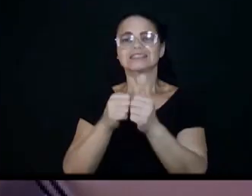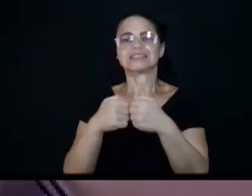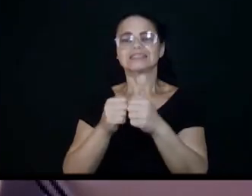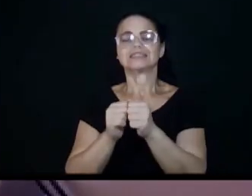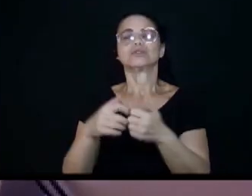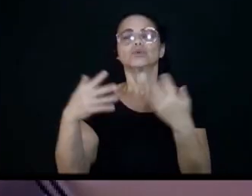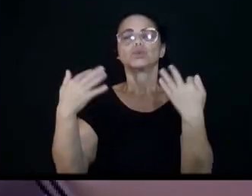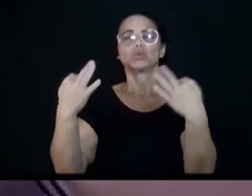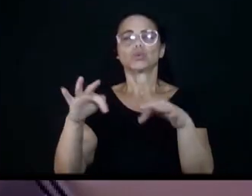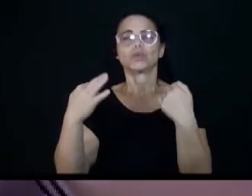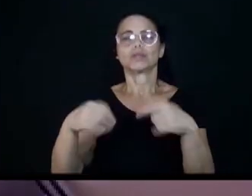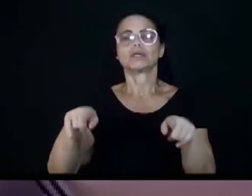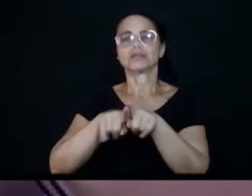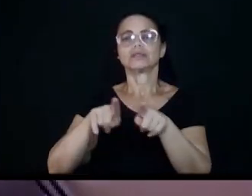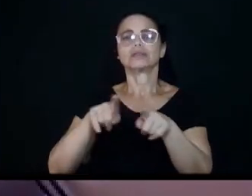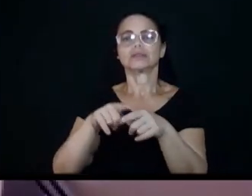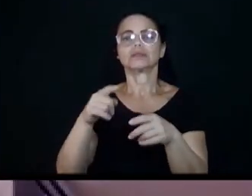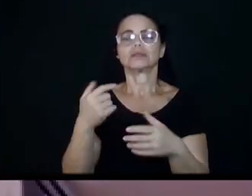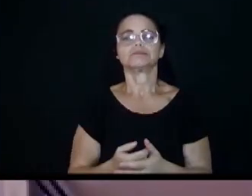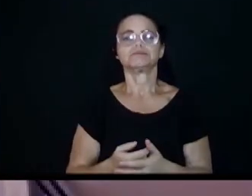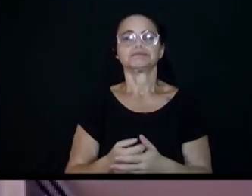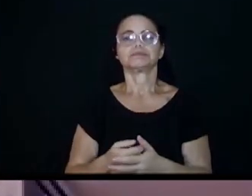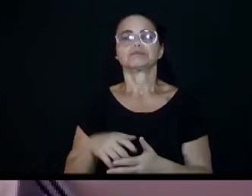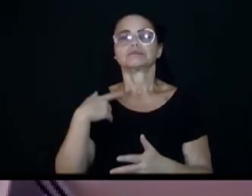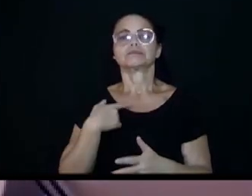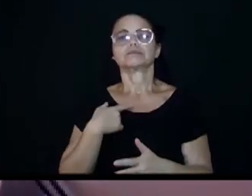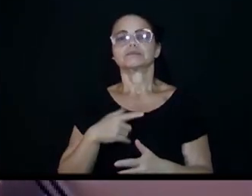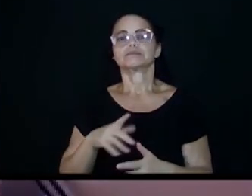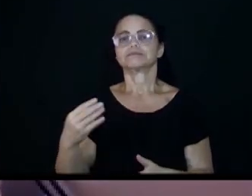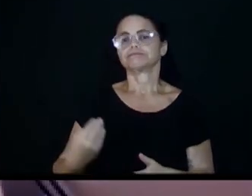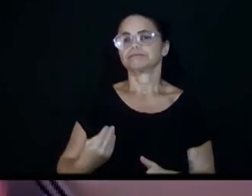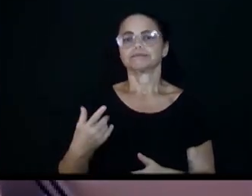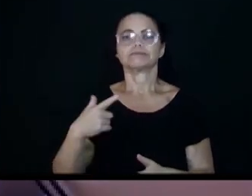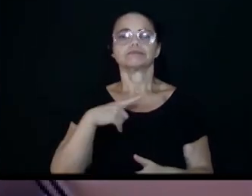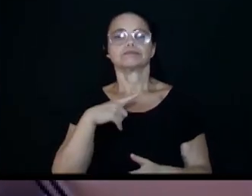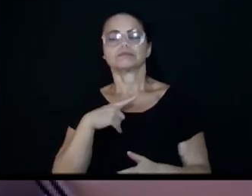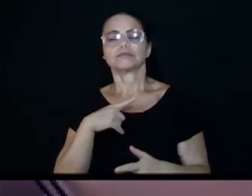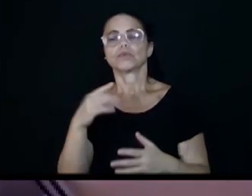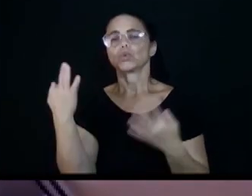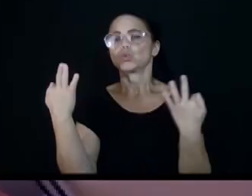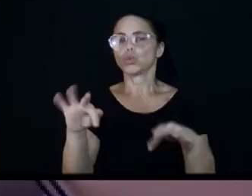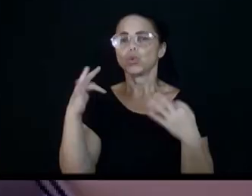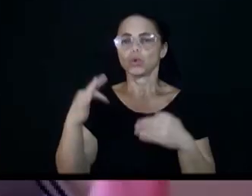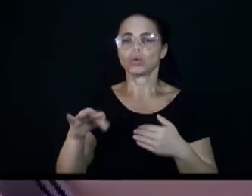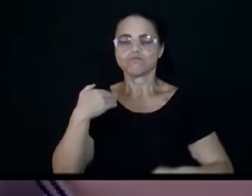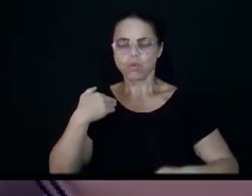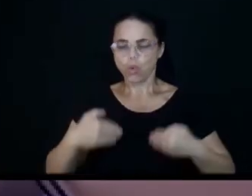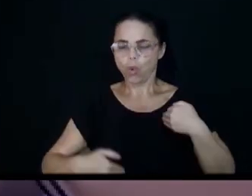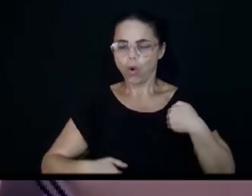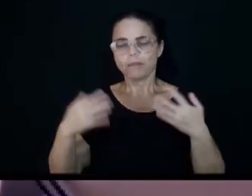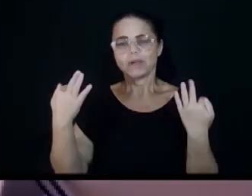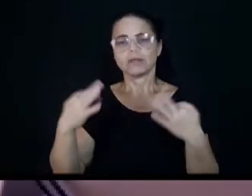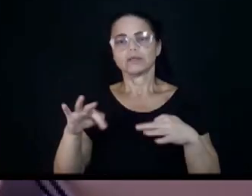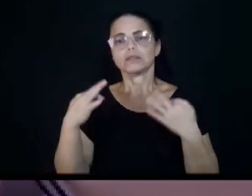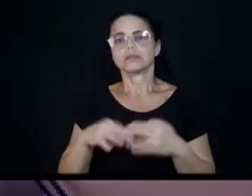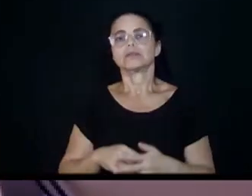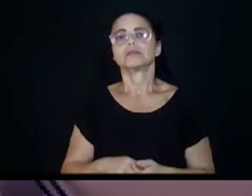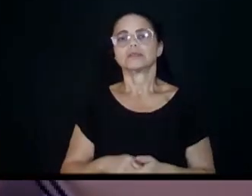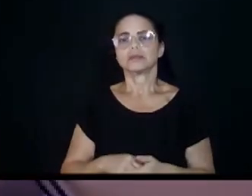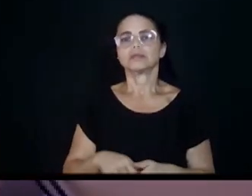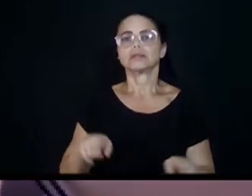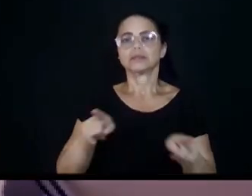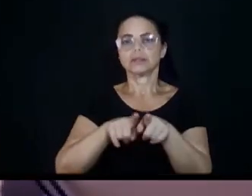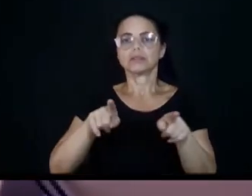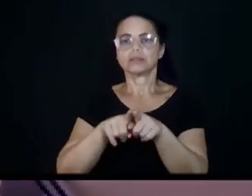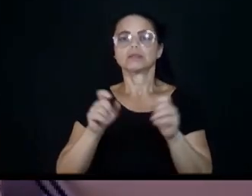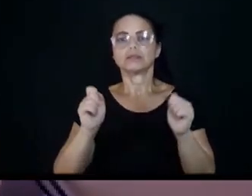ela está presente isoladamente, a pessoa só tem fibromialgia, mas em outras situações as pessoas também podem ter